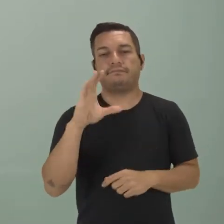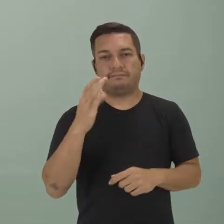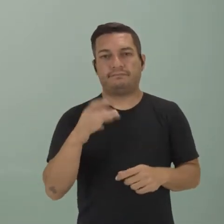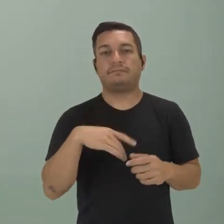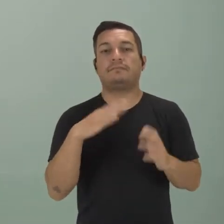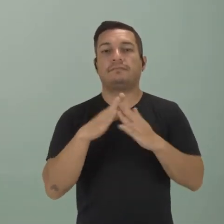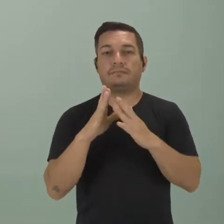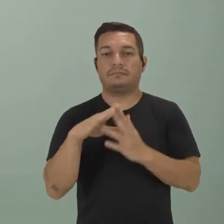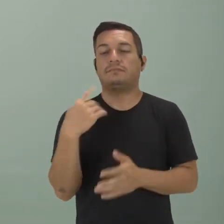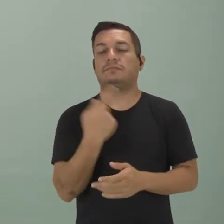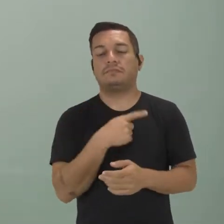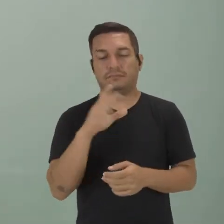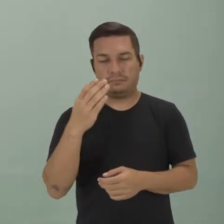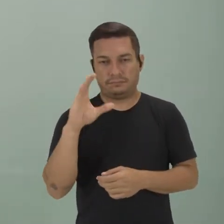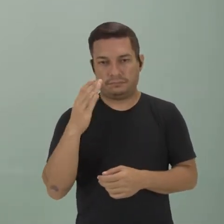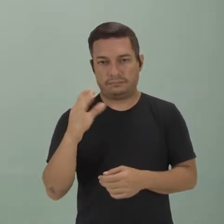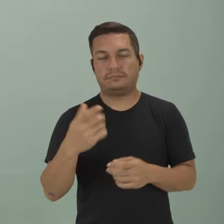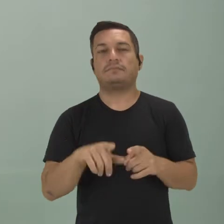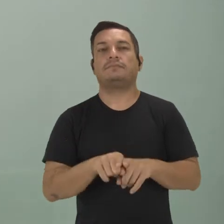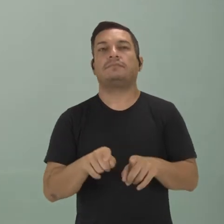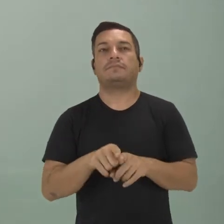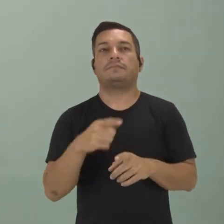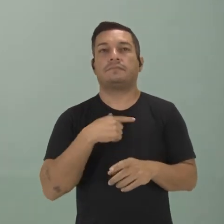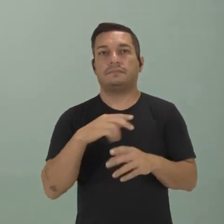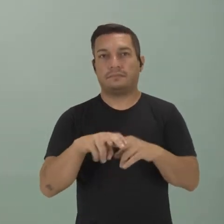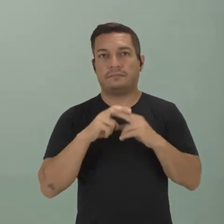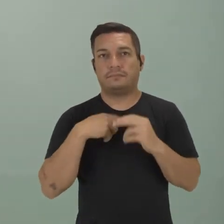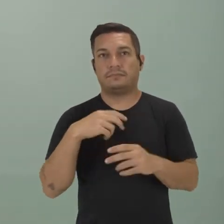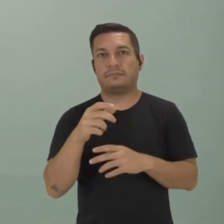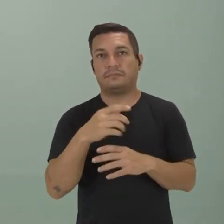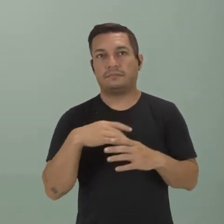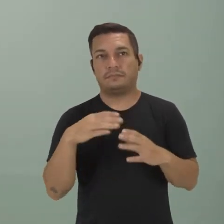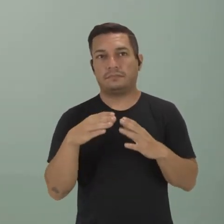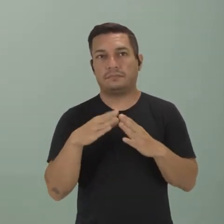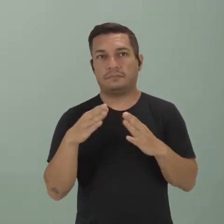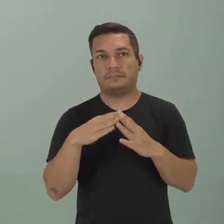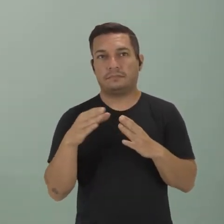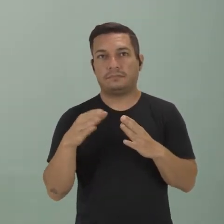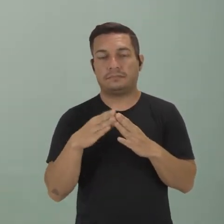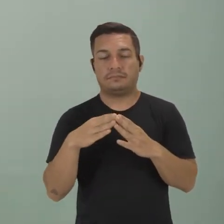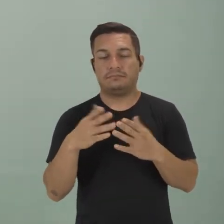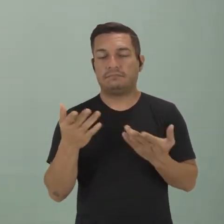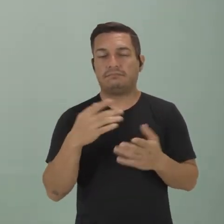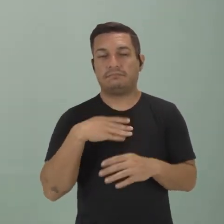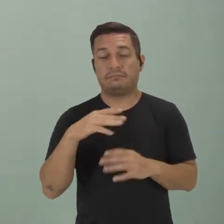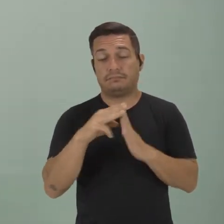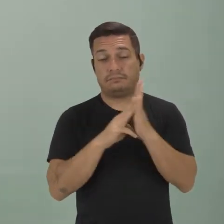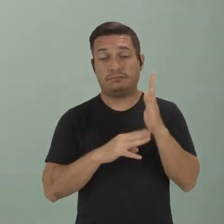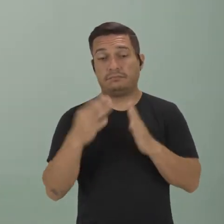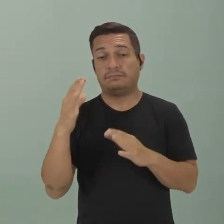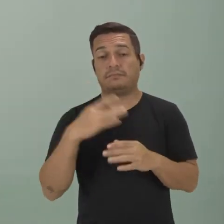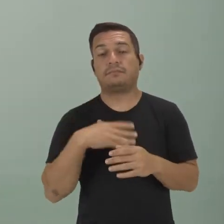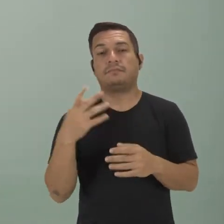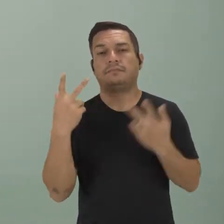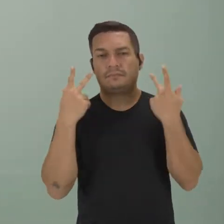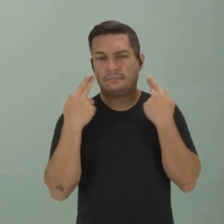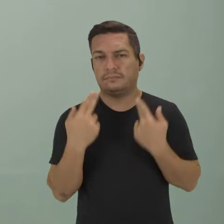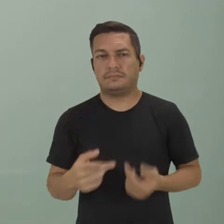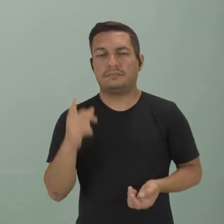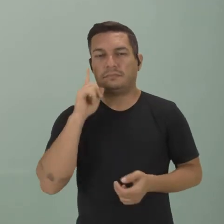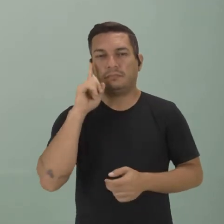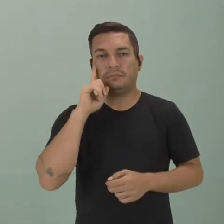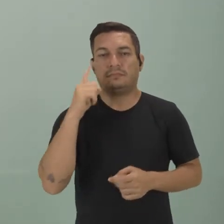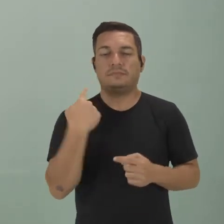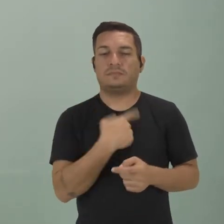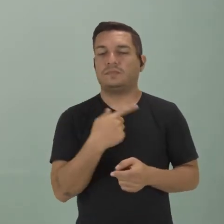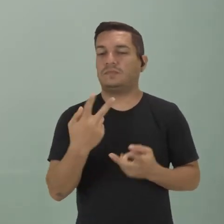Na nossa casa, nós somos cientistas, principalmente na nossa cozinha. Então, o método científico ele está muito comum no nosso dia a